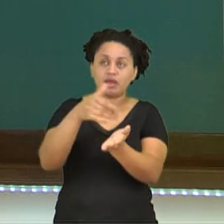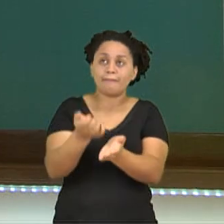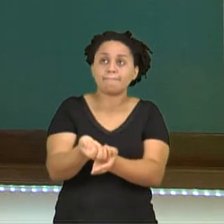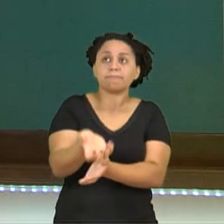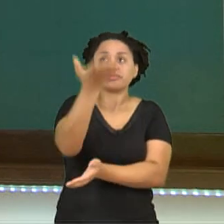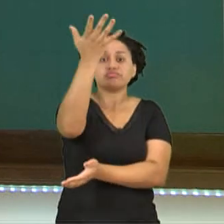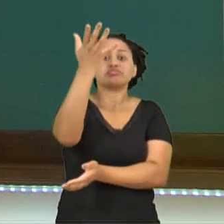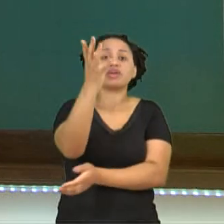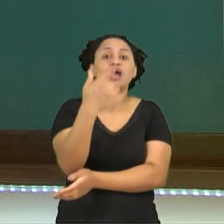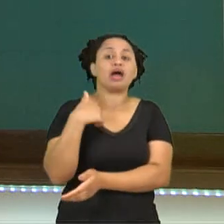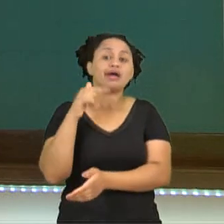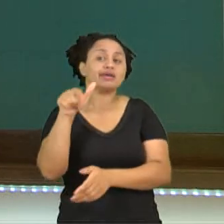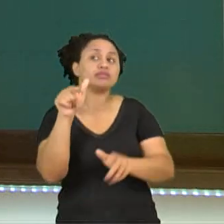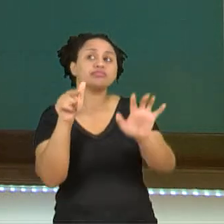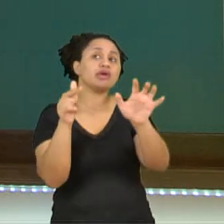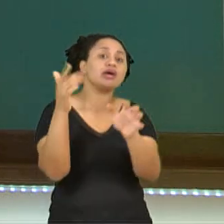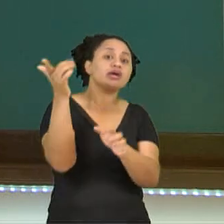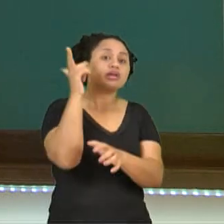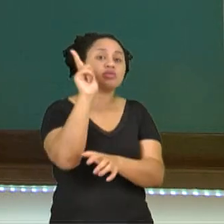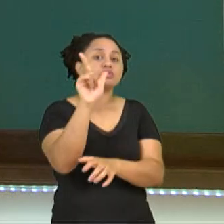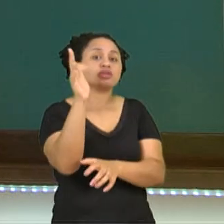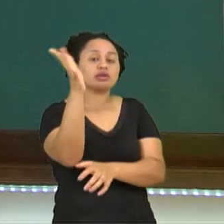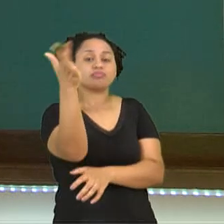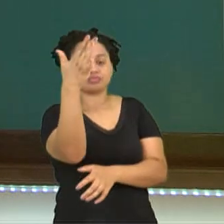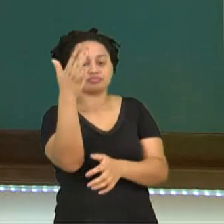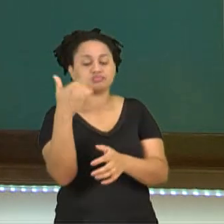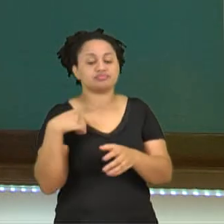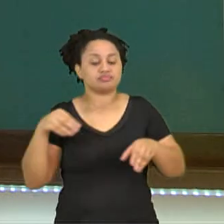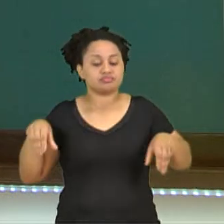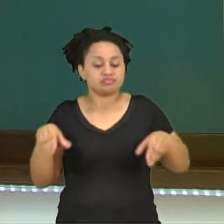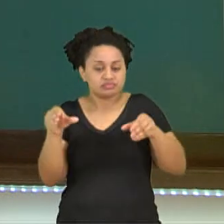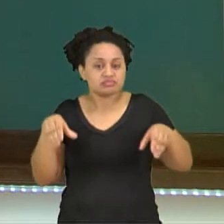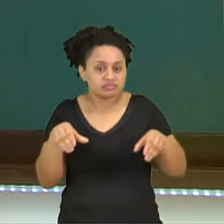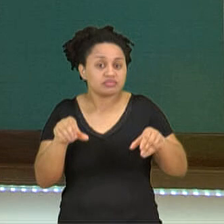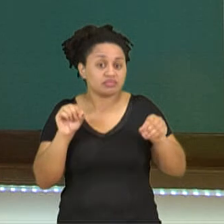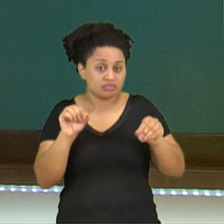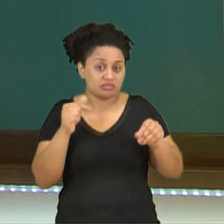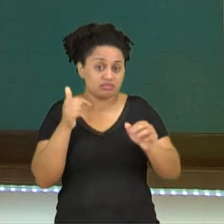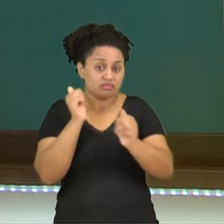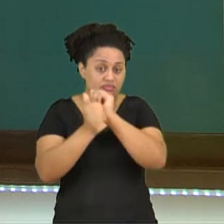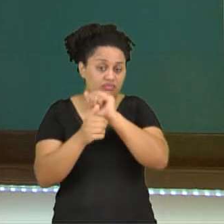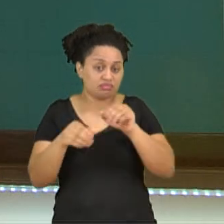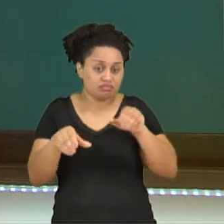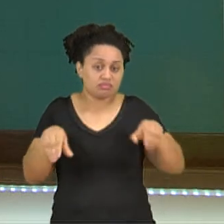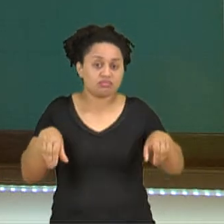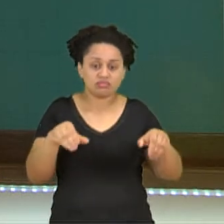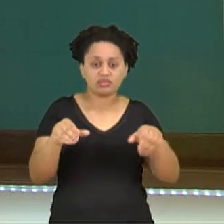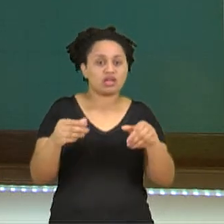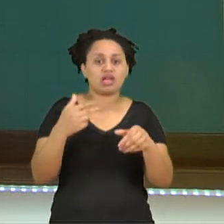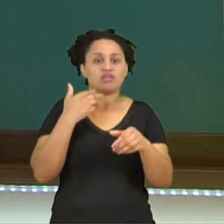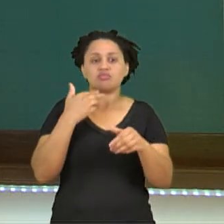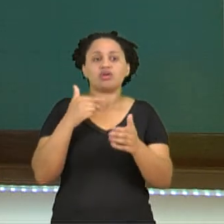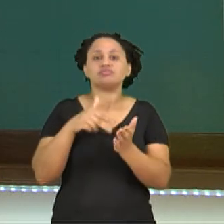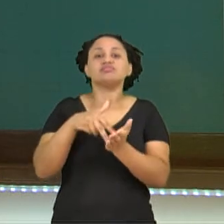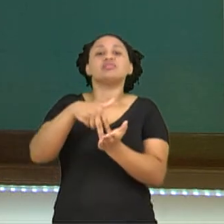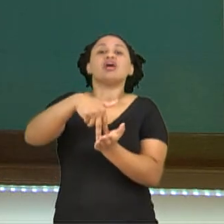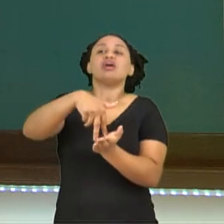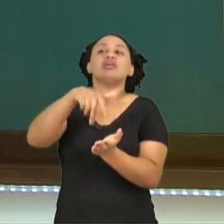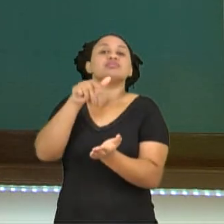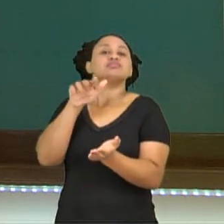que tocar. O jogador em cadeira de roda, ele não pode subir, ou seja,